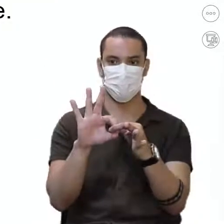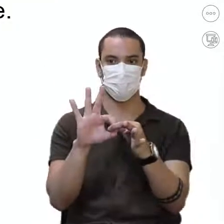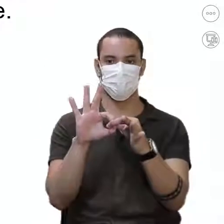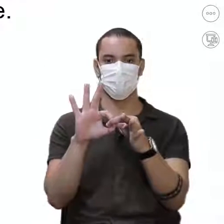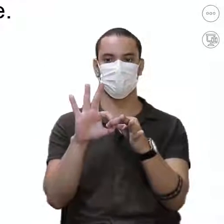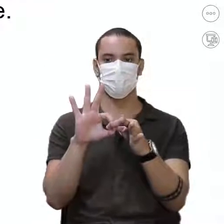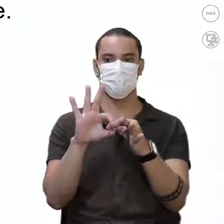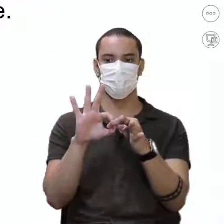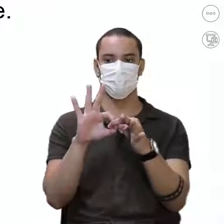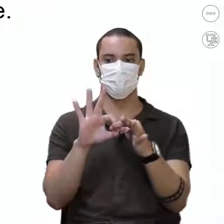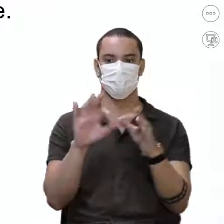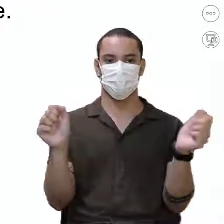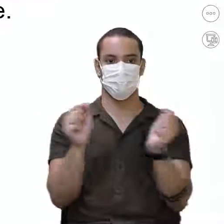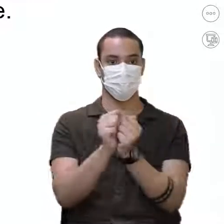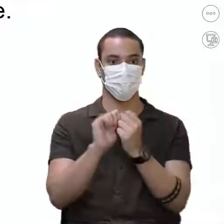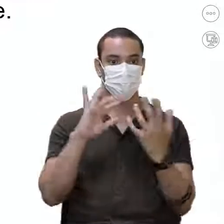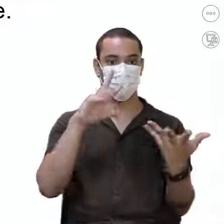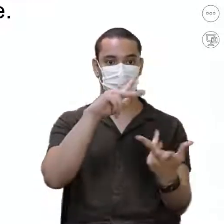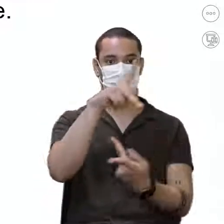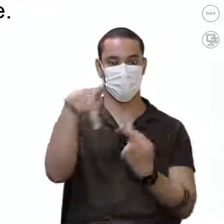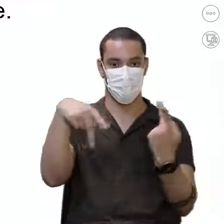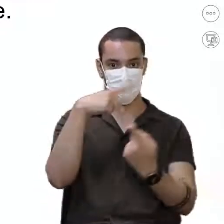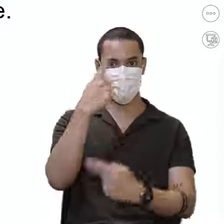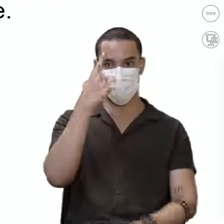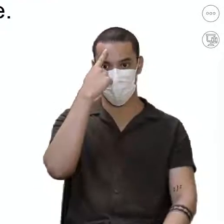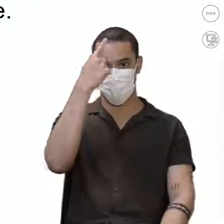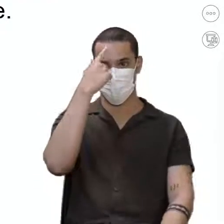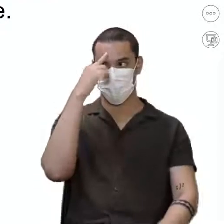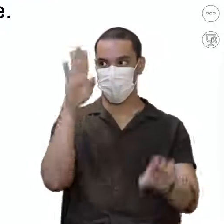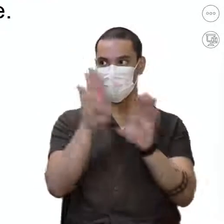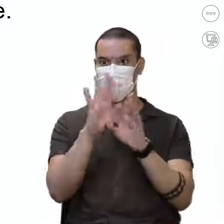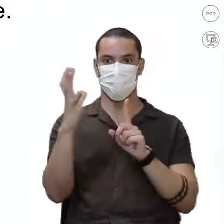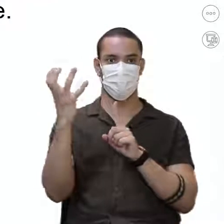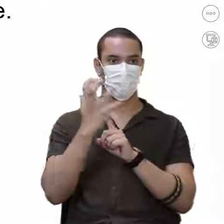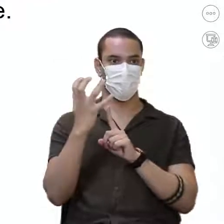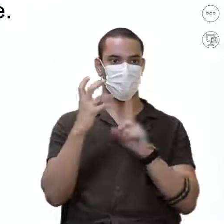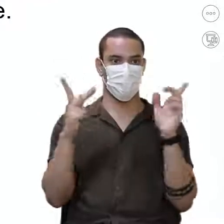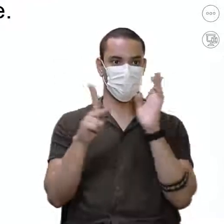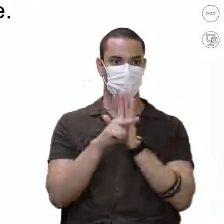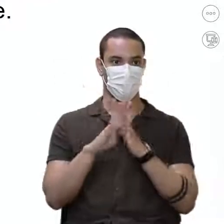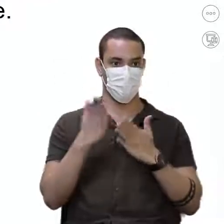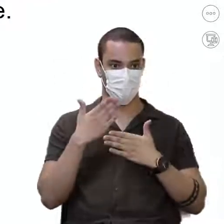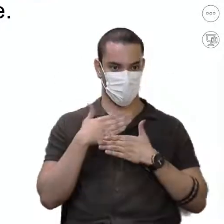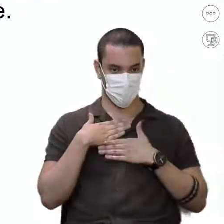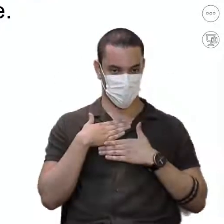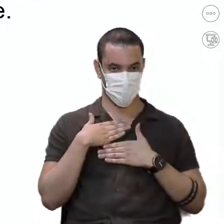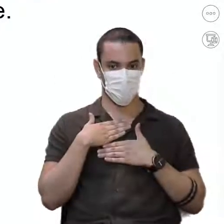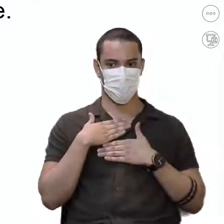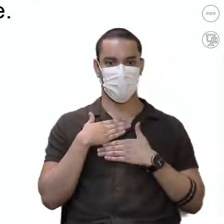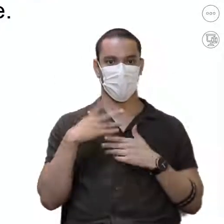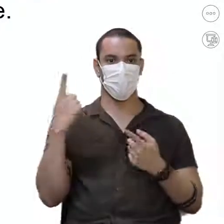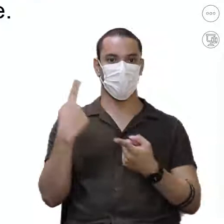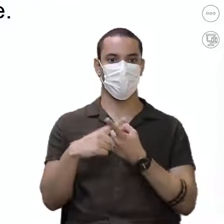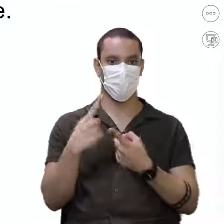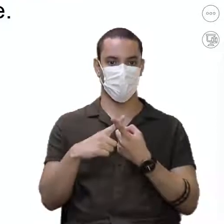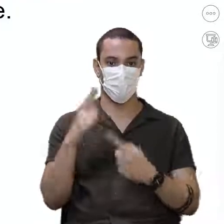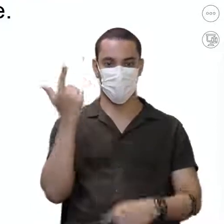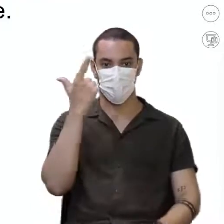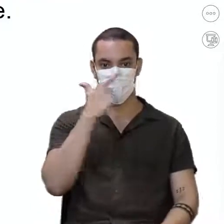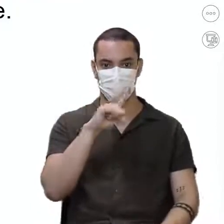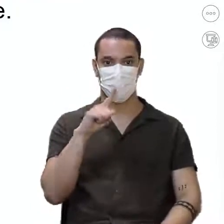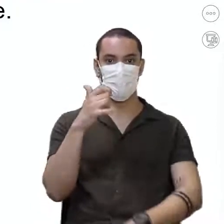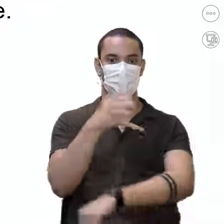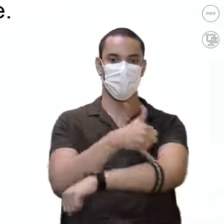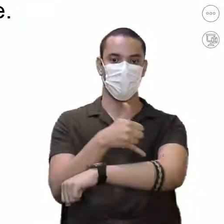ligados com o universo criativo, o impulso universal criativo. So, get a